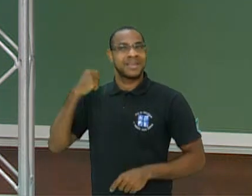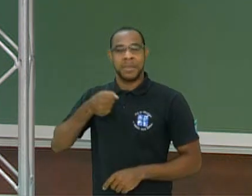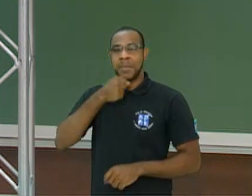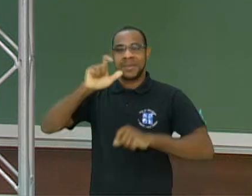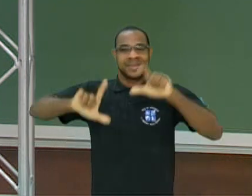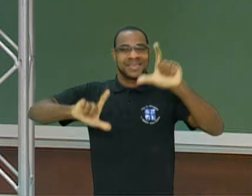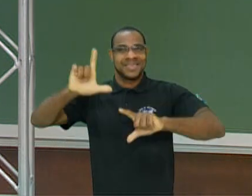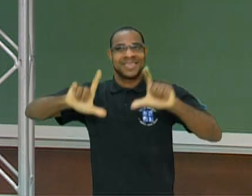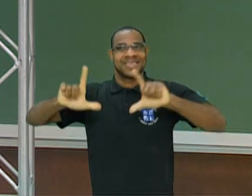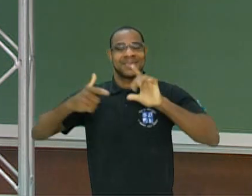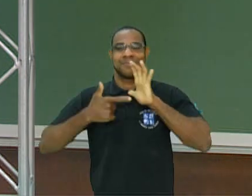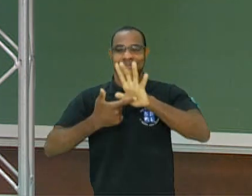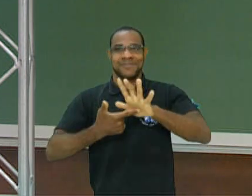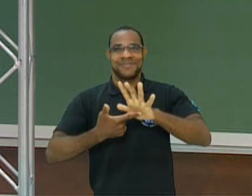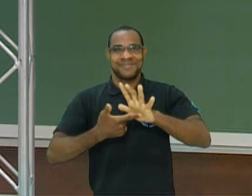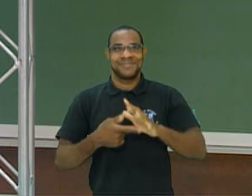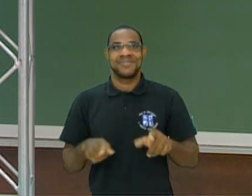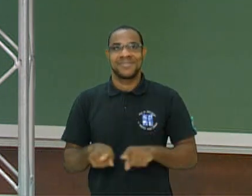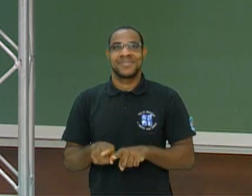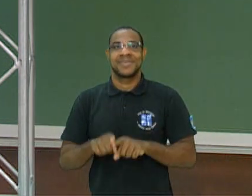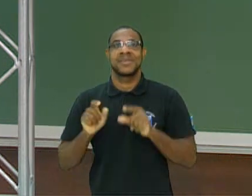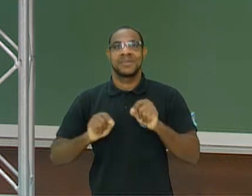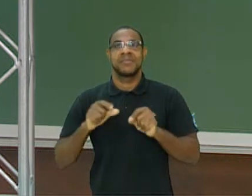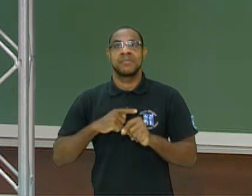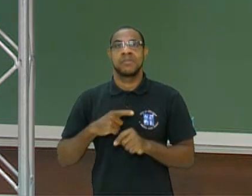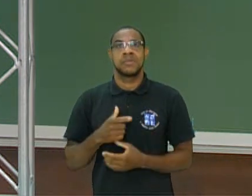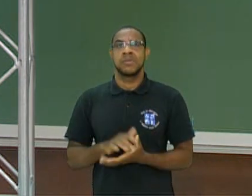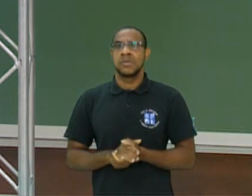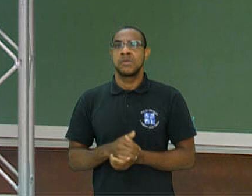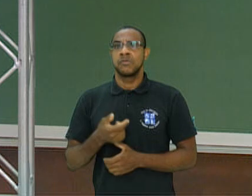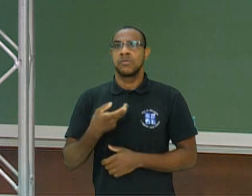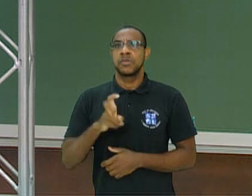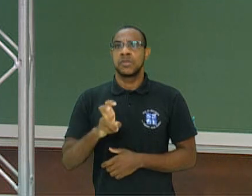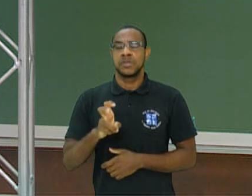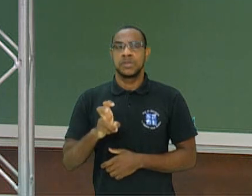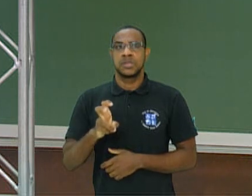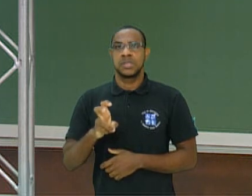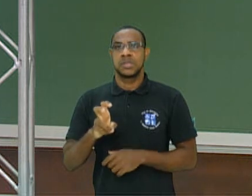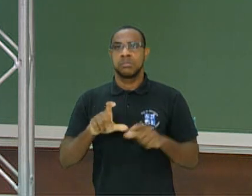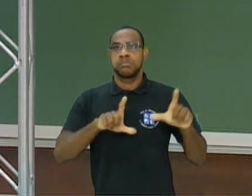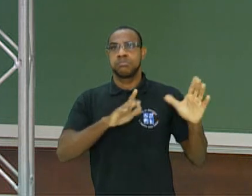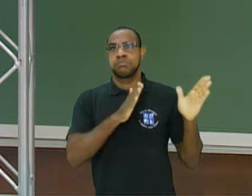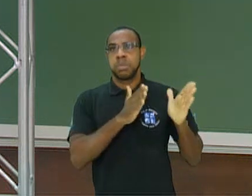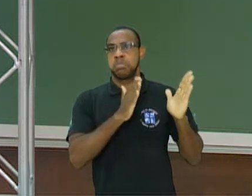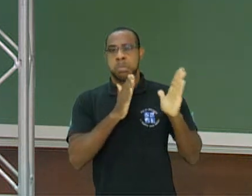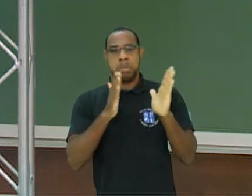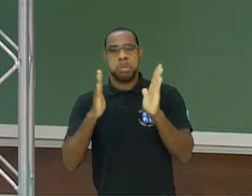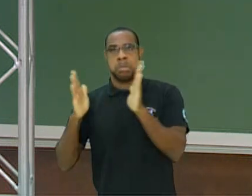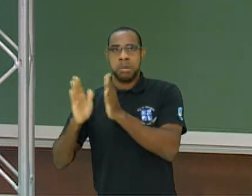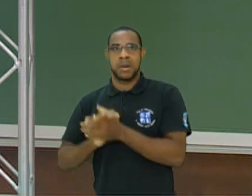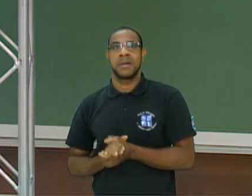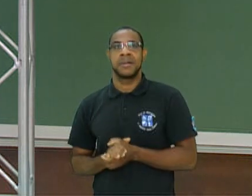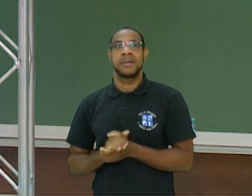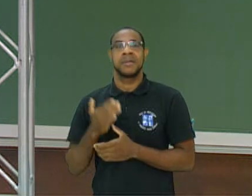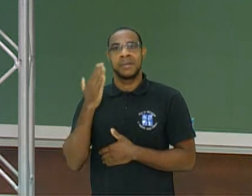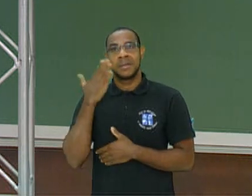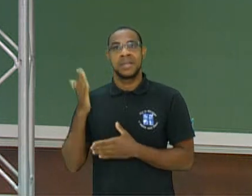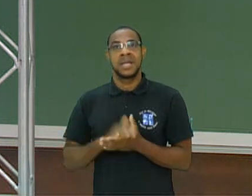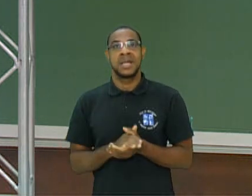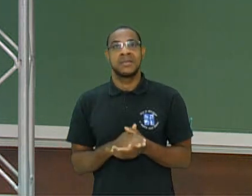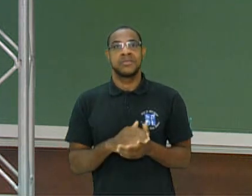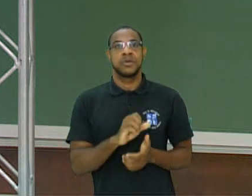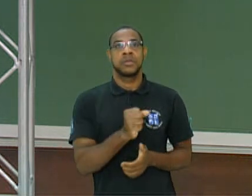Oprah Winfrey Show, que ficou por 25 temporadas, de 86 até 2011. E lá em 2011